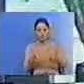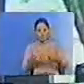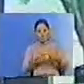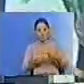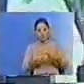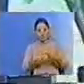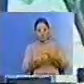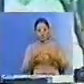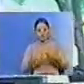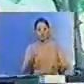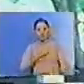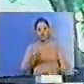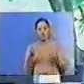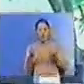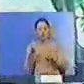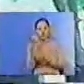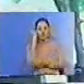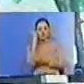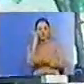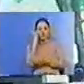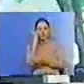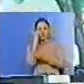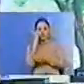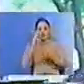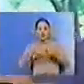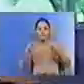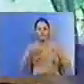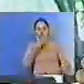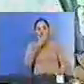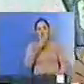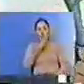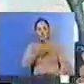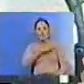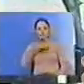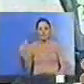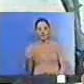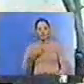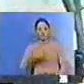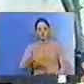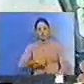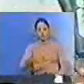mata. Destrói o honrar pai e mãe, porque encontra um pai e uma mãe que não honra seu filho.